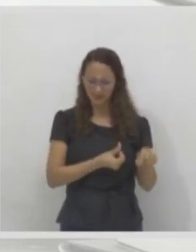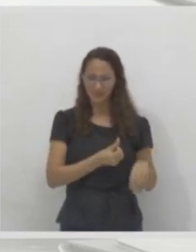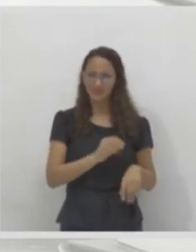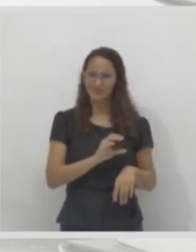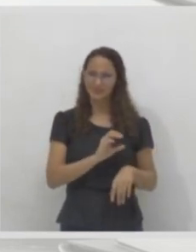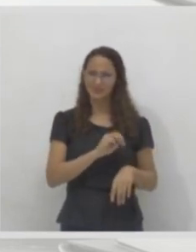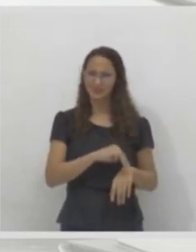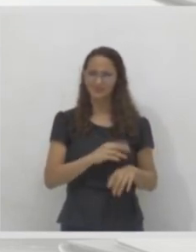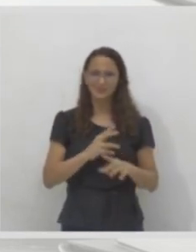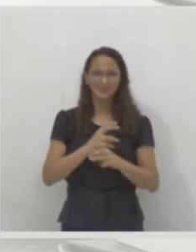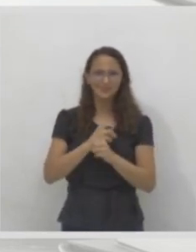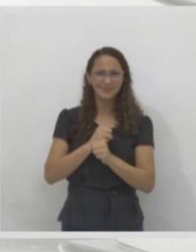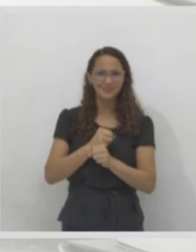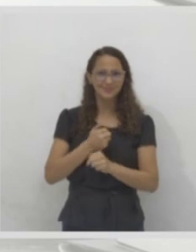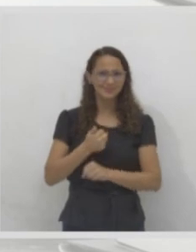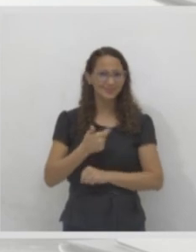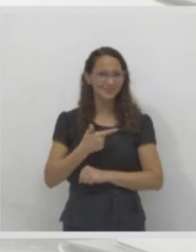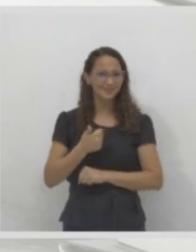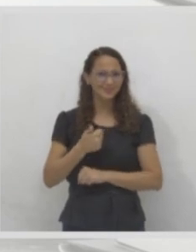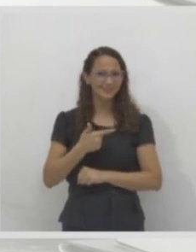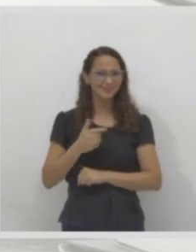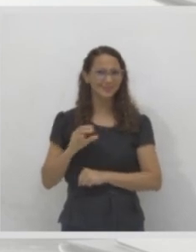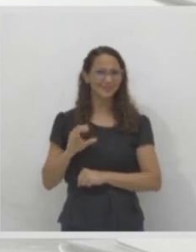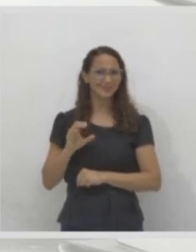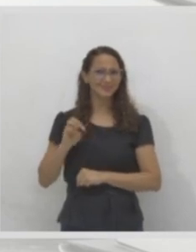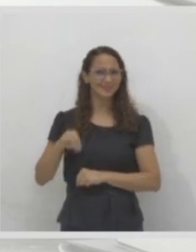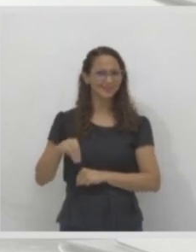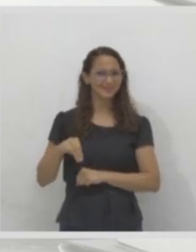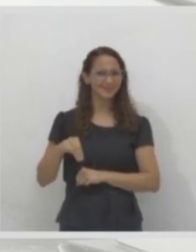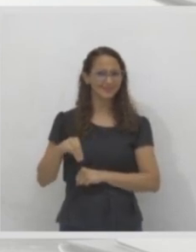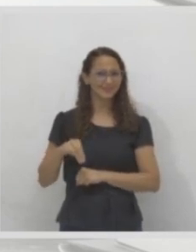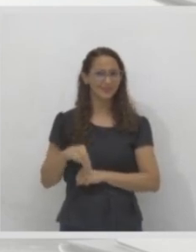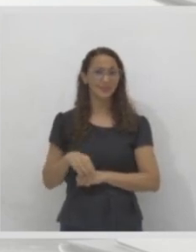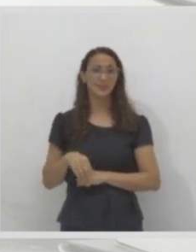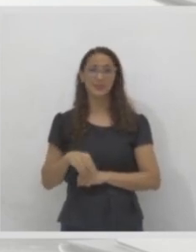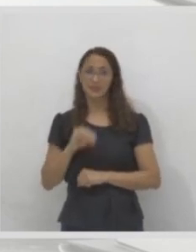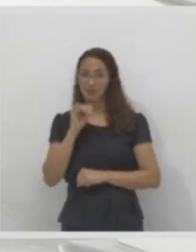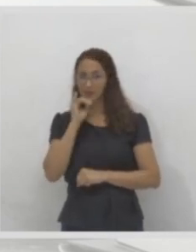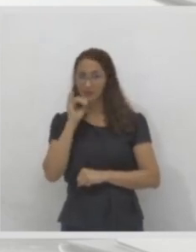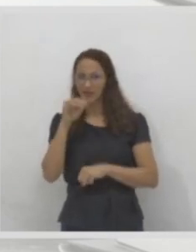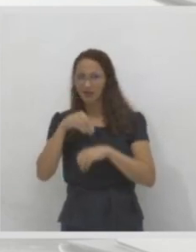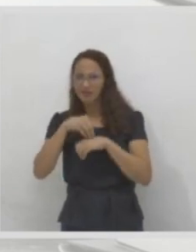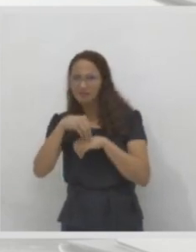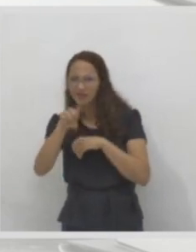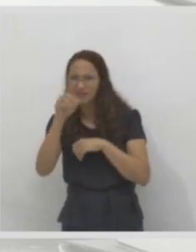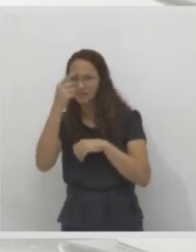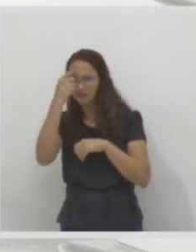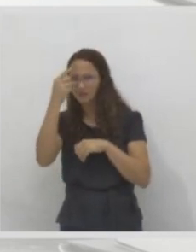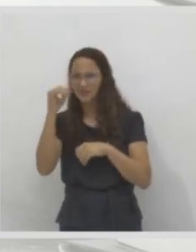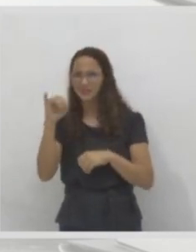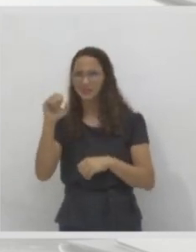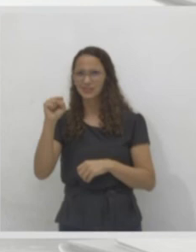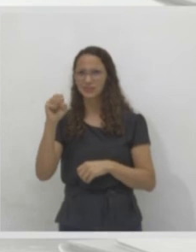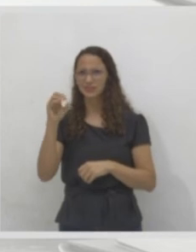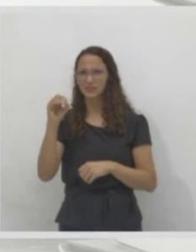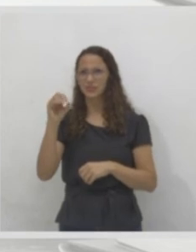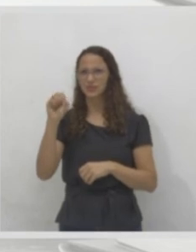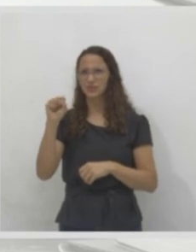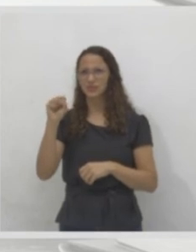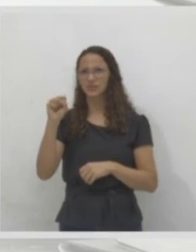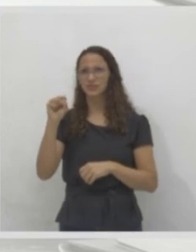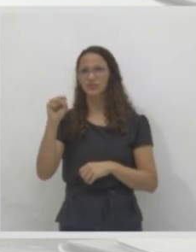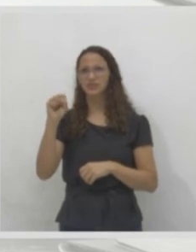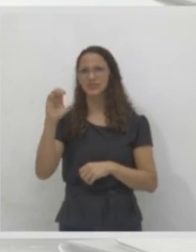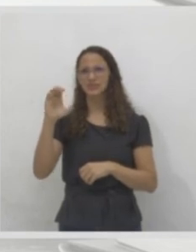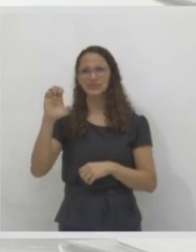12 centímetros. E se eu falei para vocês aqui bem baixinho que o triângulo isósceles, ele tem 2 lados